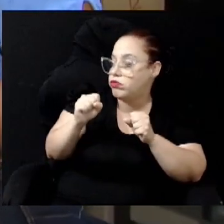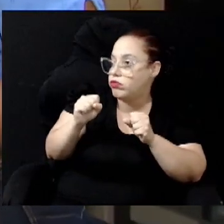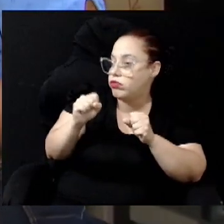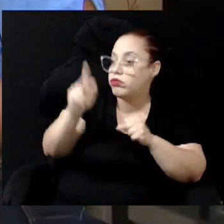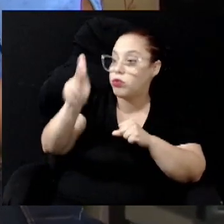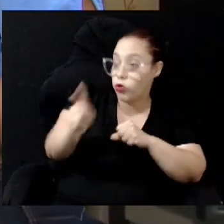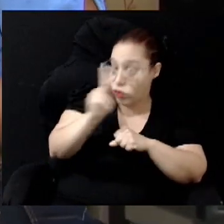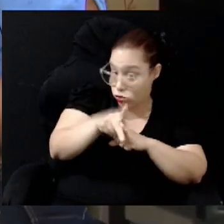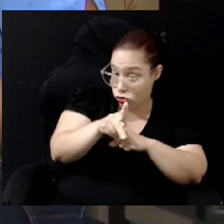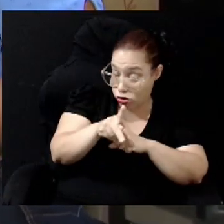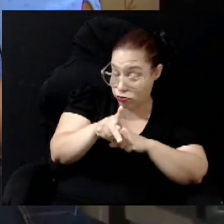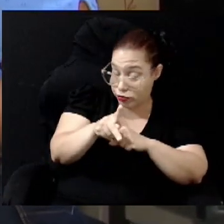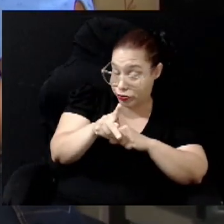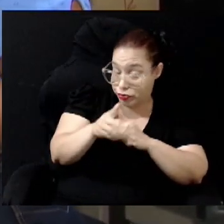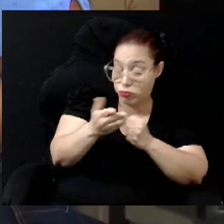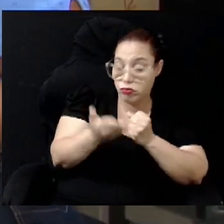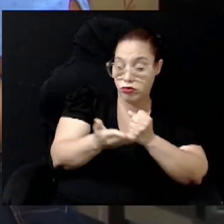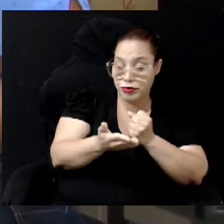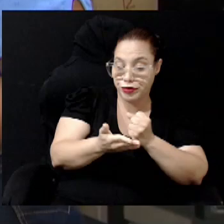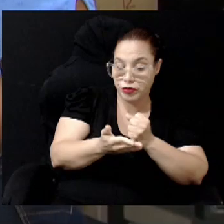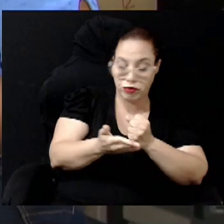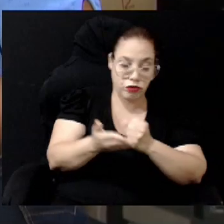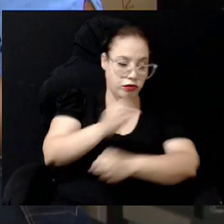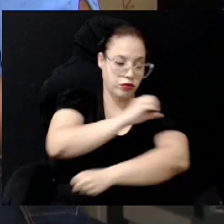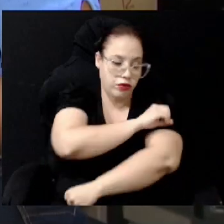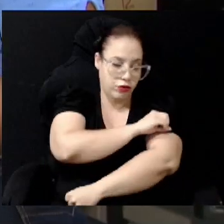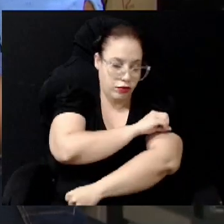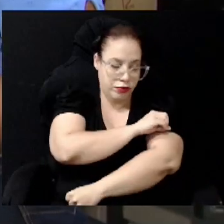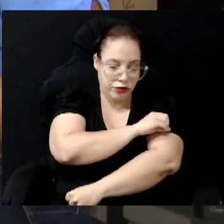ensino médio, pode ser um professor